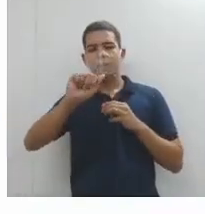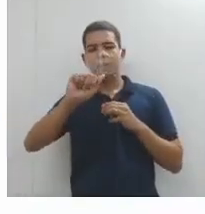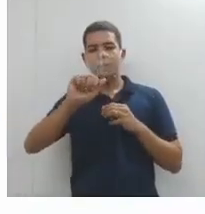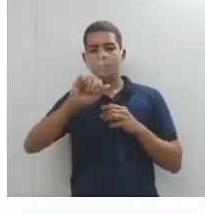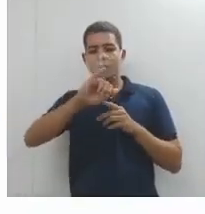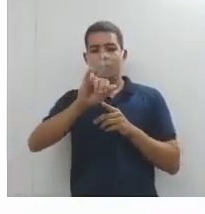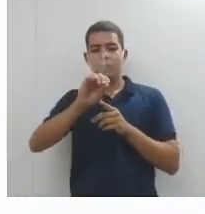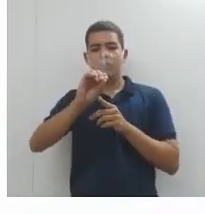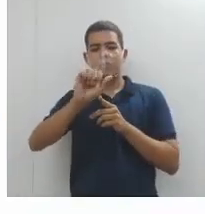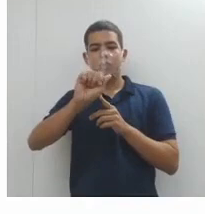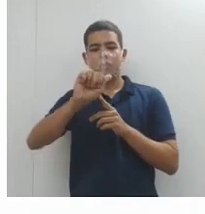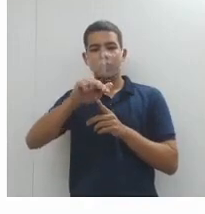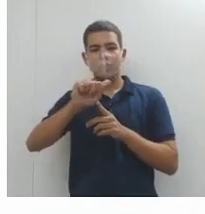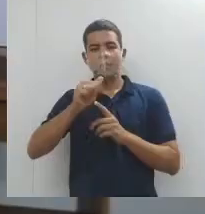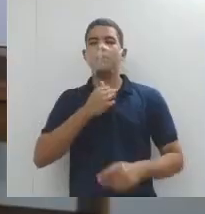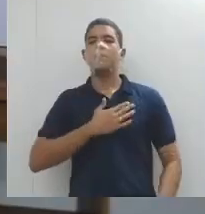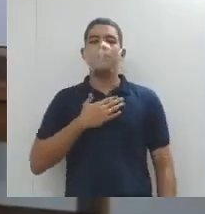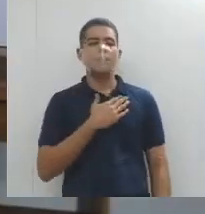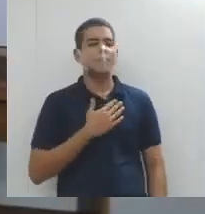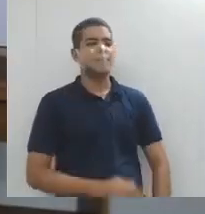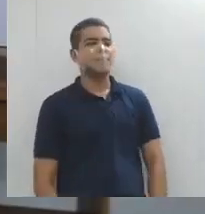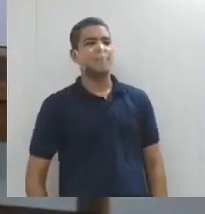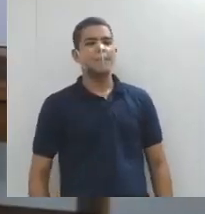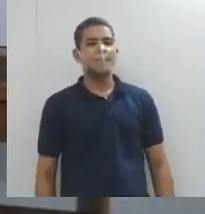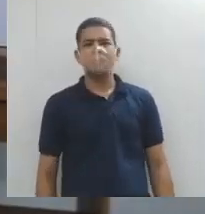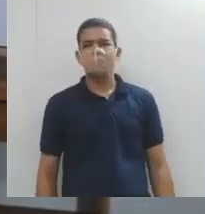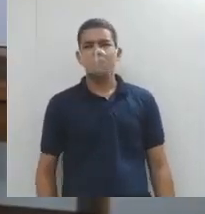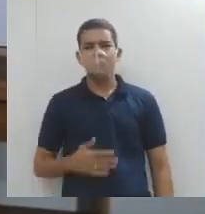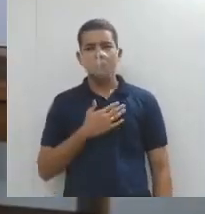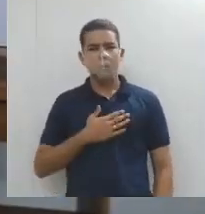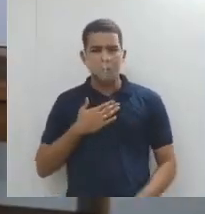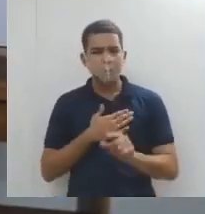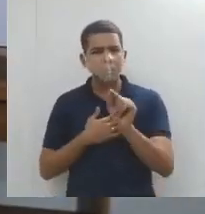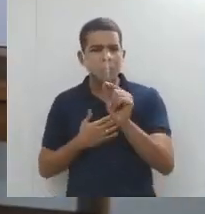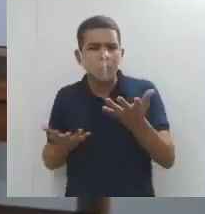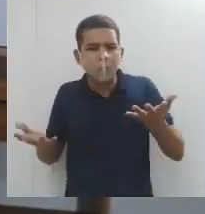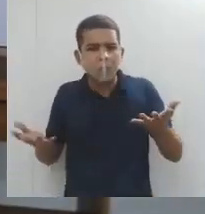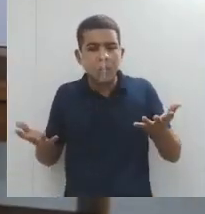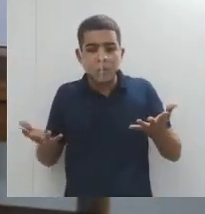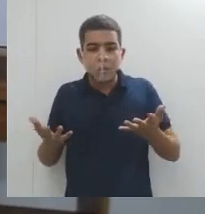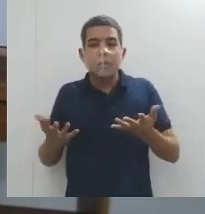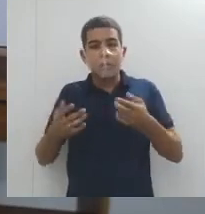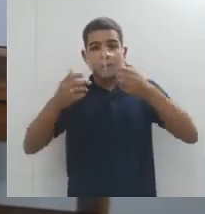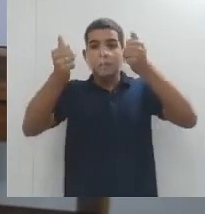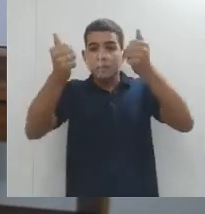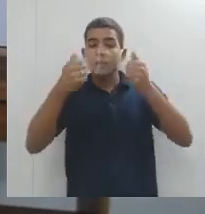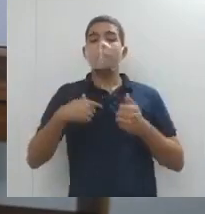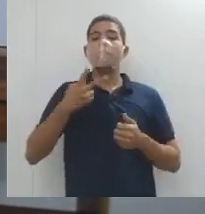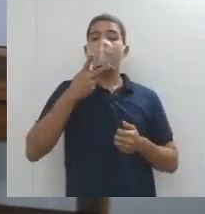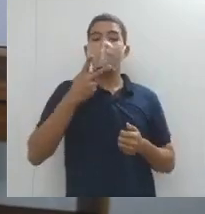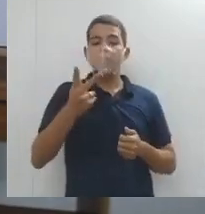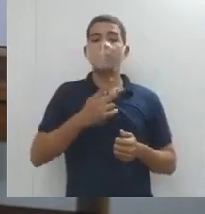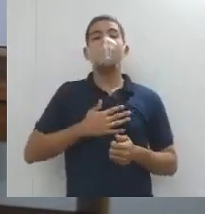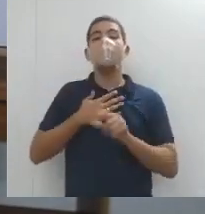Sim, gosta. Eu preciso dizer do que Joana gosta, tá bom? Senão o sentido